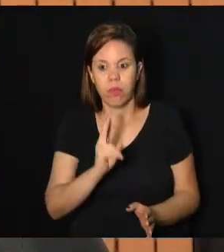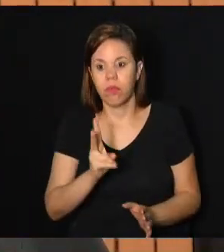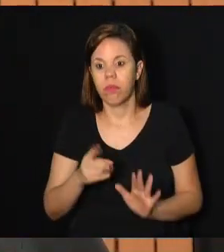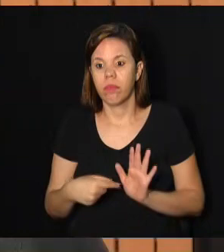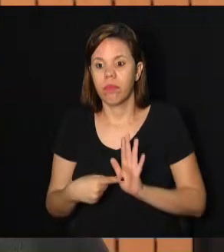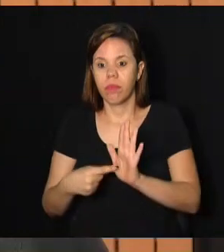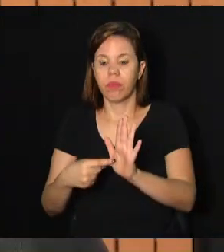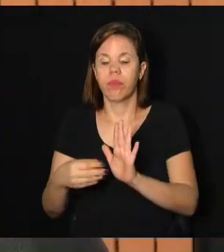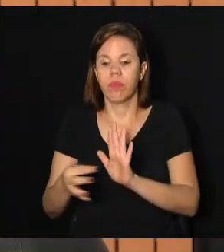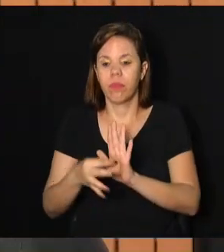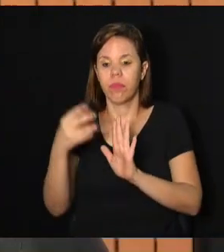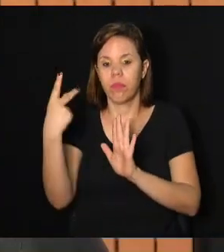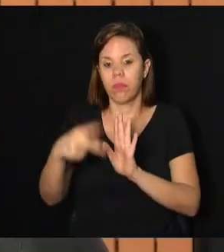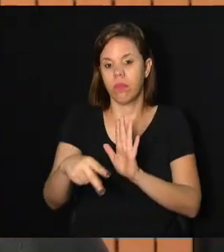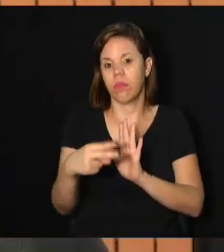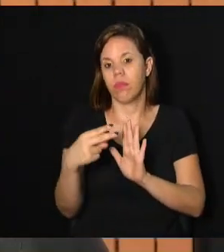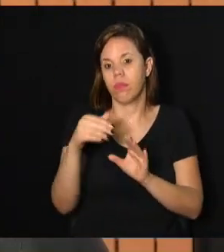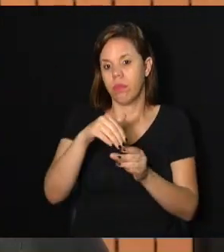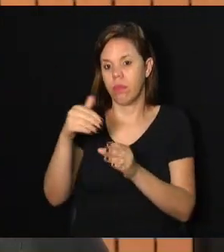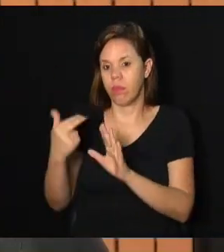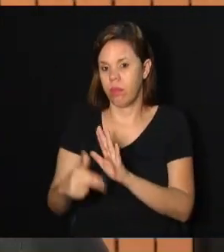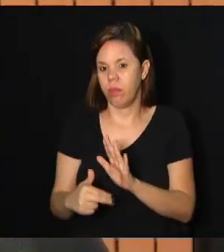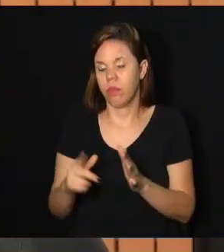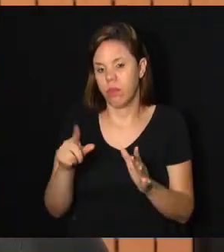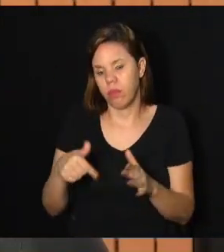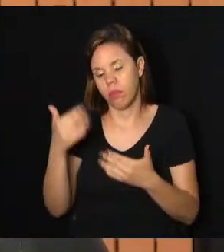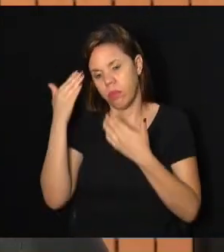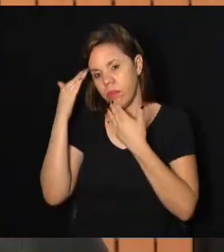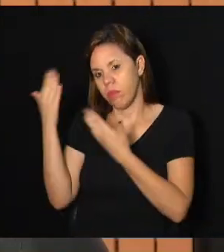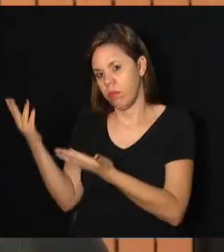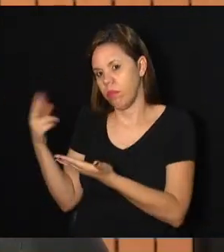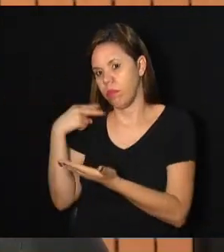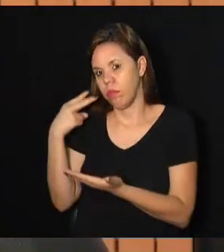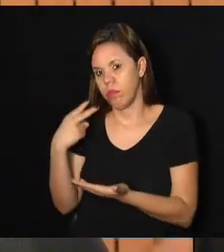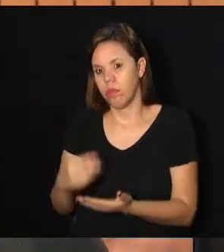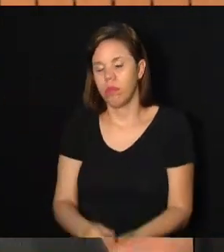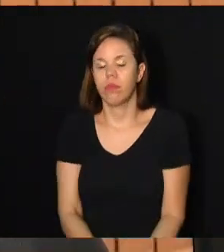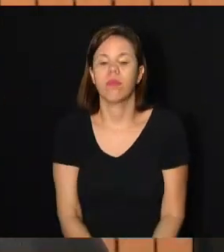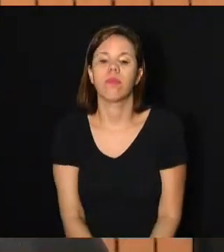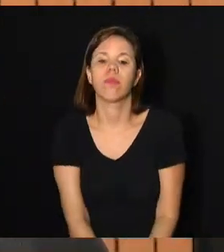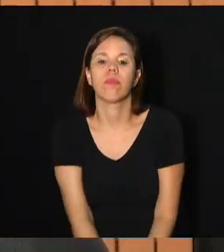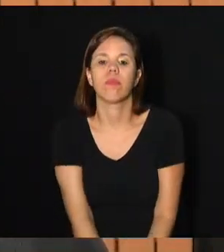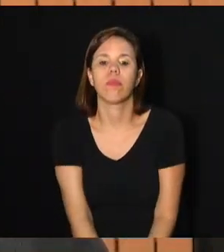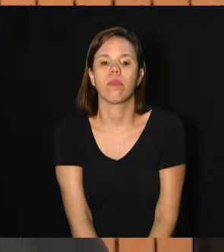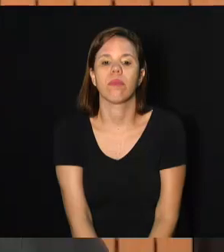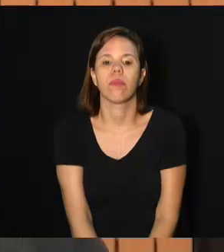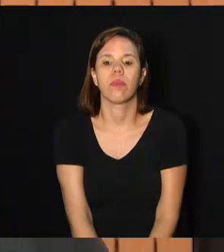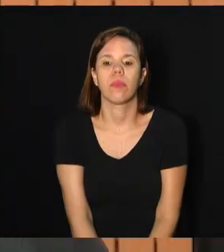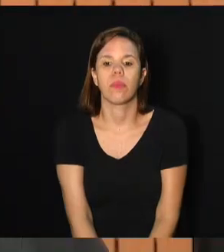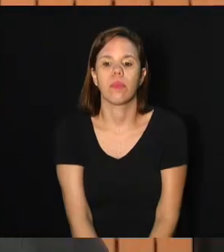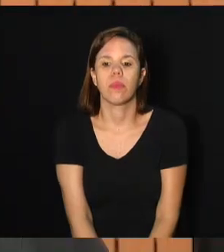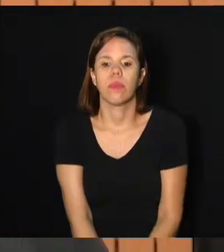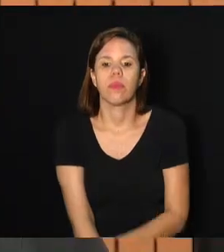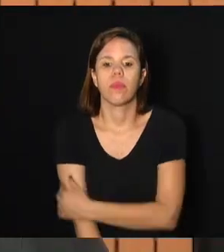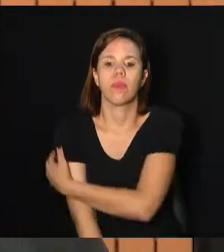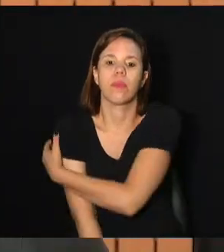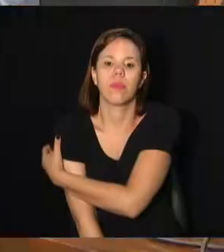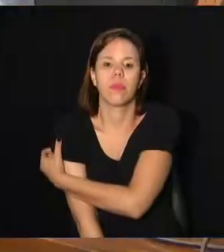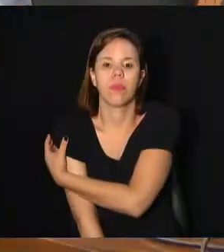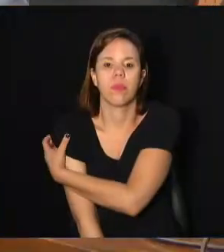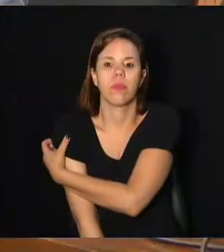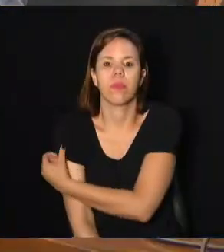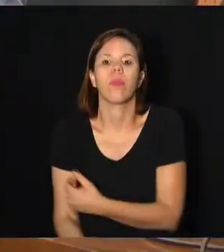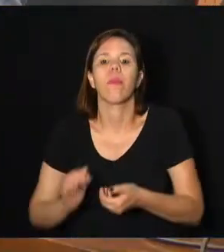sempre votação nominal. Então, é isso. Eu agradeço, vereador. Vereadora Mariana, eu quero inicialmente cumprimentá-la